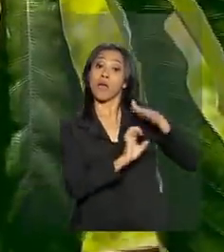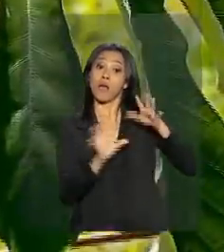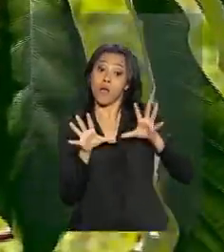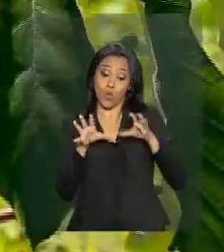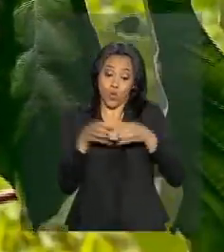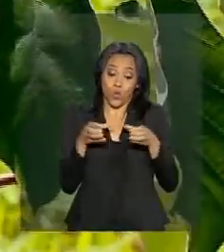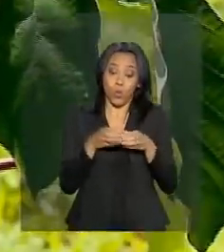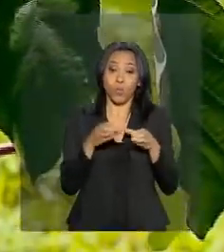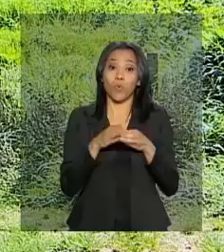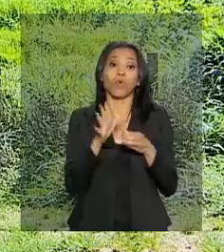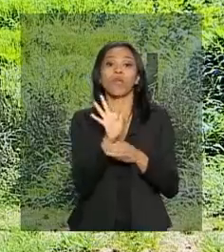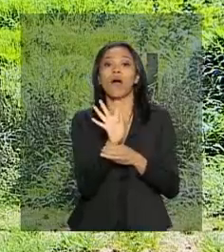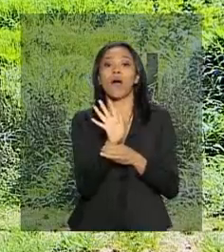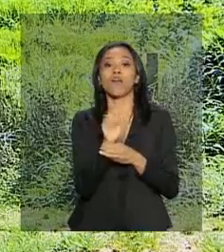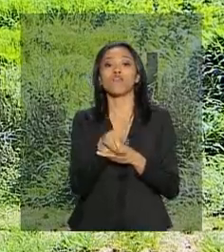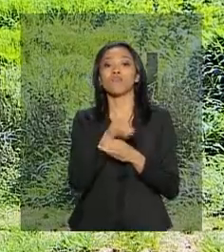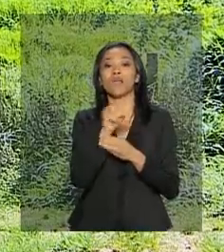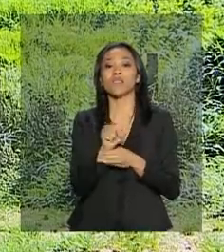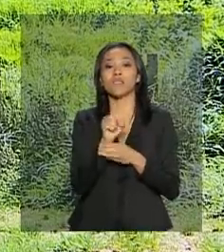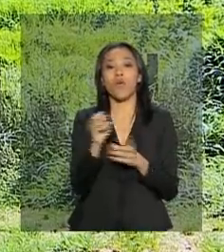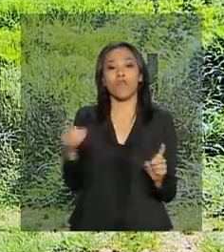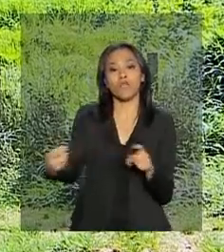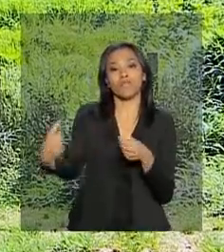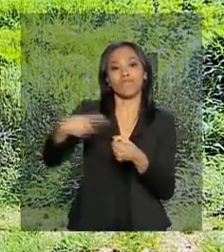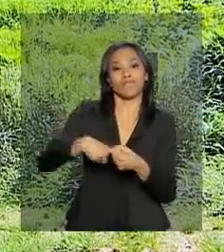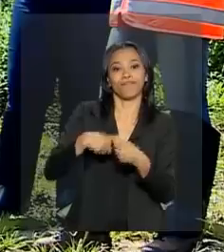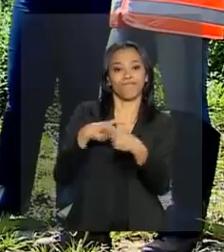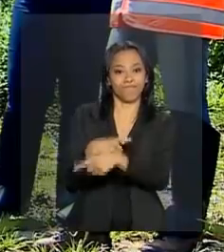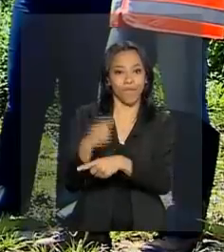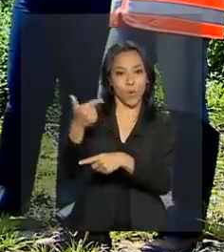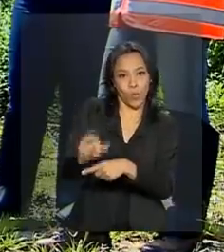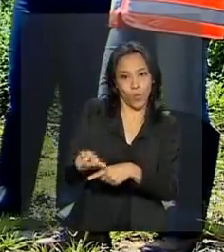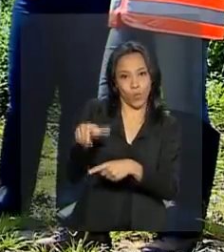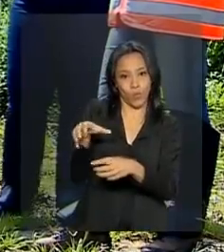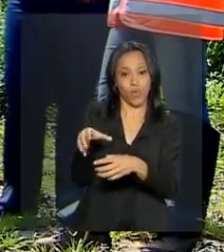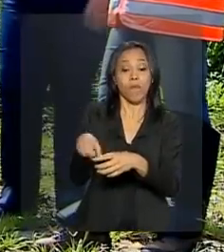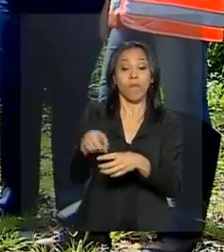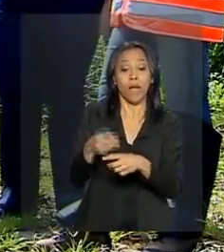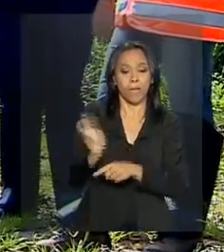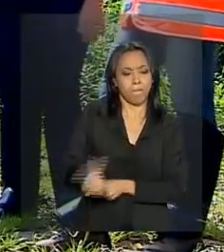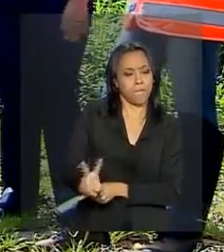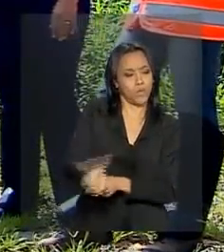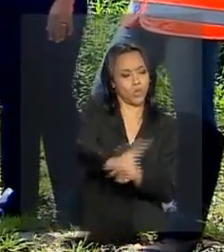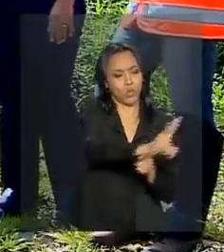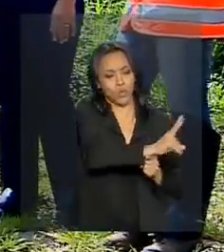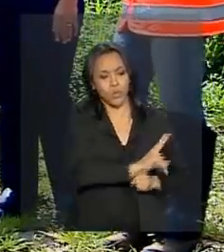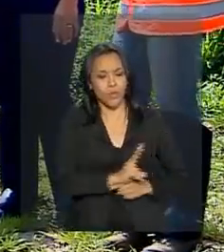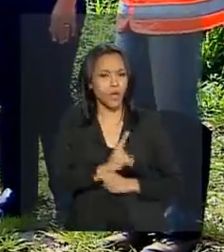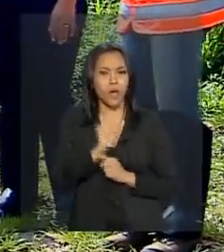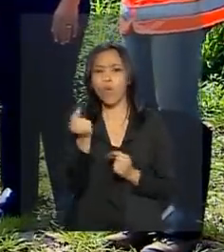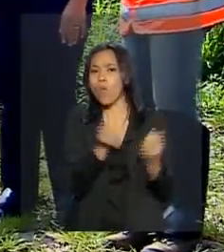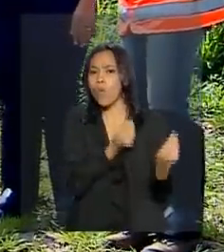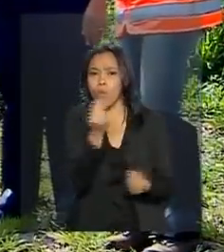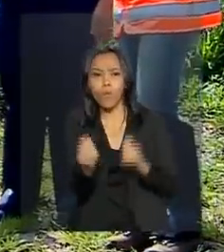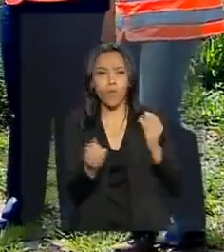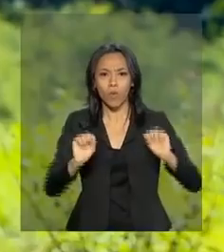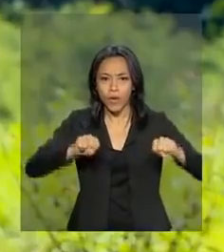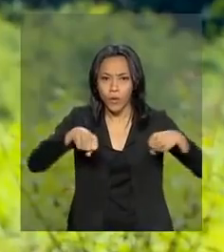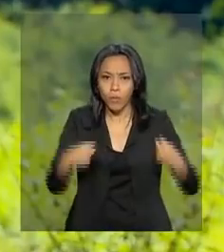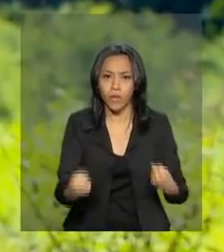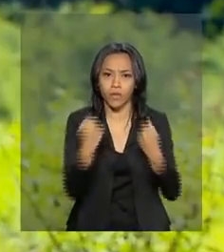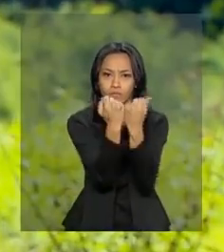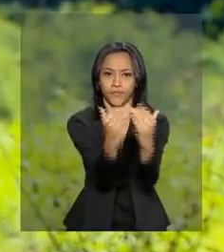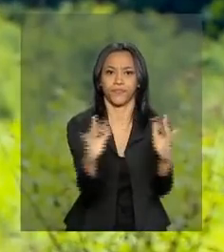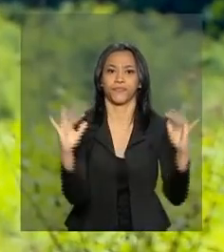Universidade Federal de Viçosa, que orienta a parte técnica do plantio, além de monitorar os resultados da recuperação vegetal. O